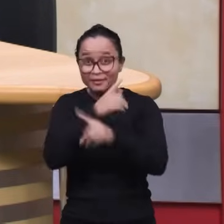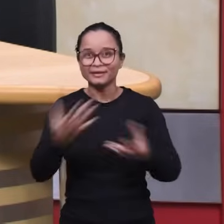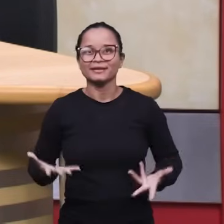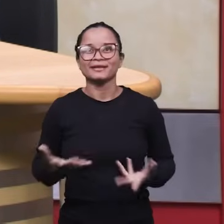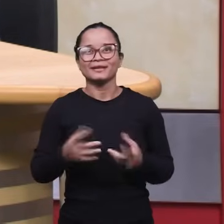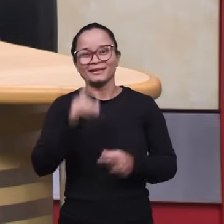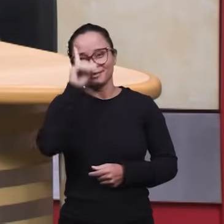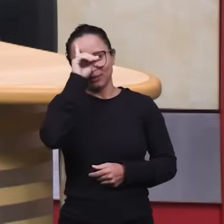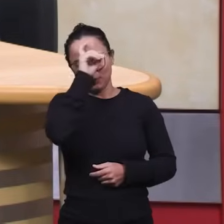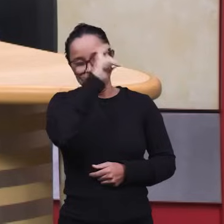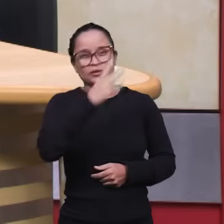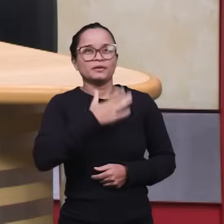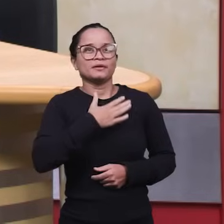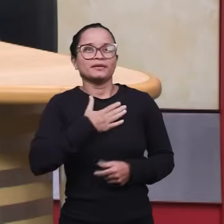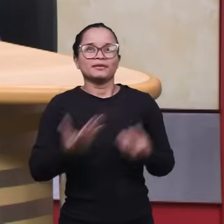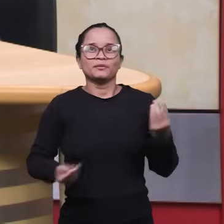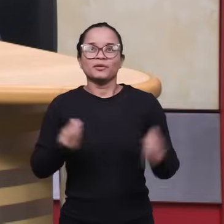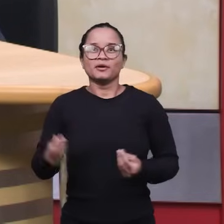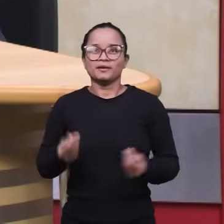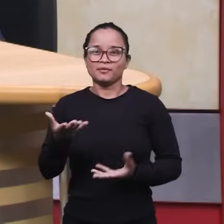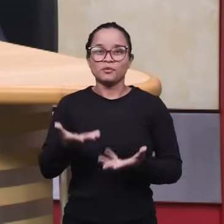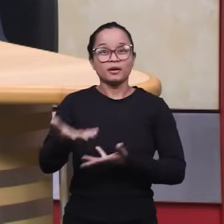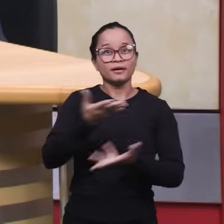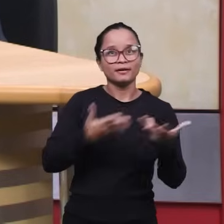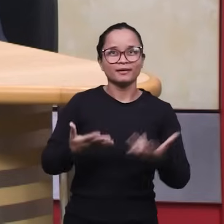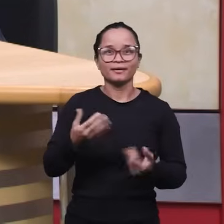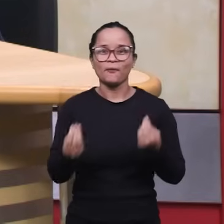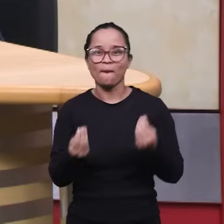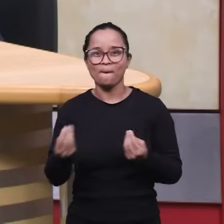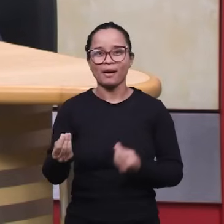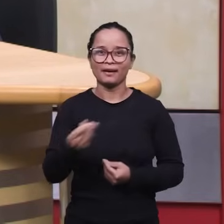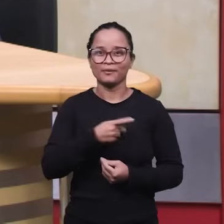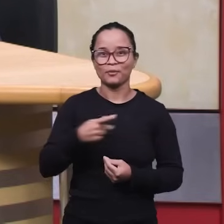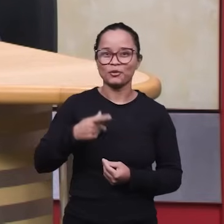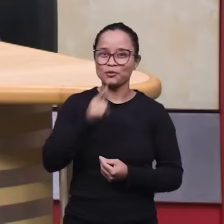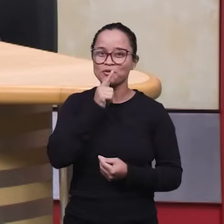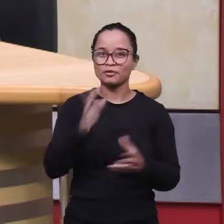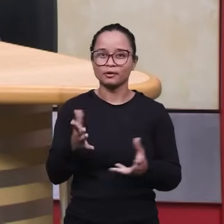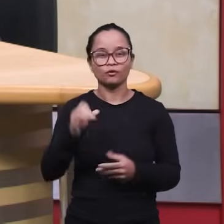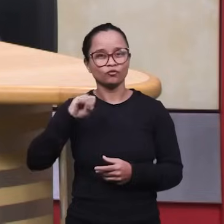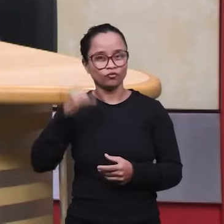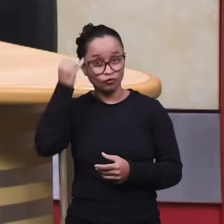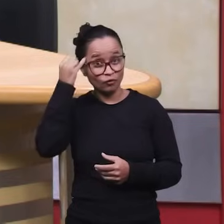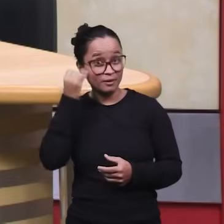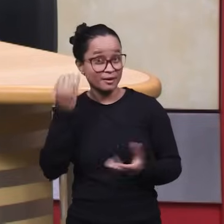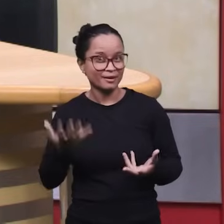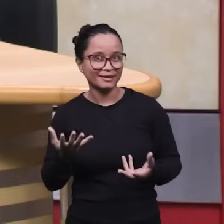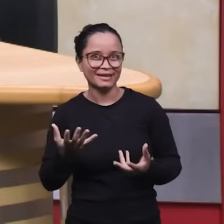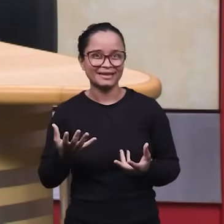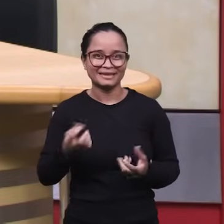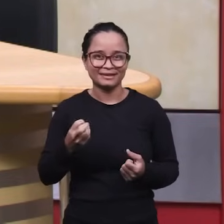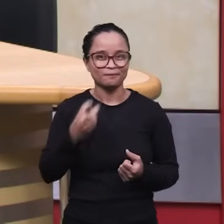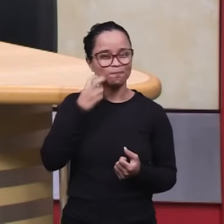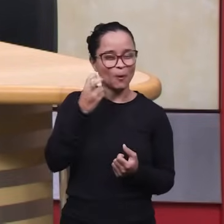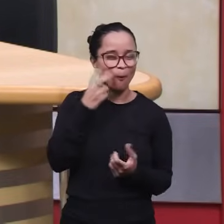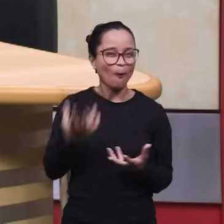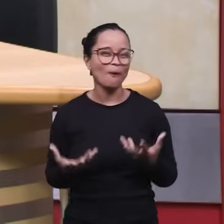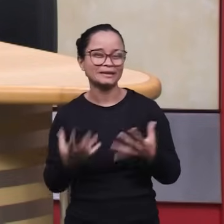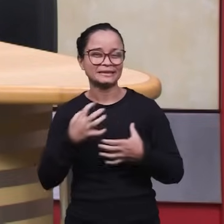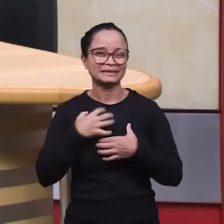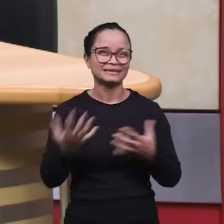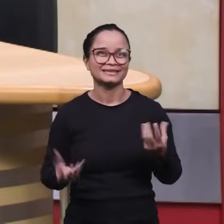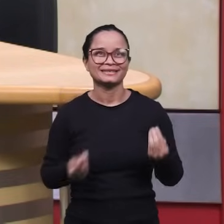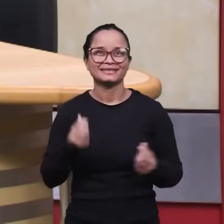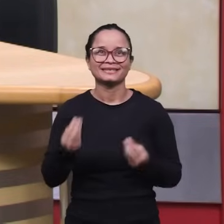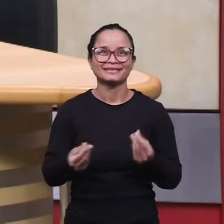e o barco. Fica constrangido, né? E tal. O Josias aqui fica um pouco inibido, Isso. né?